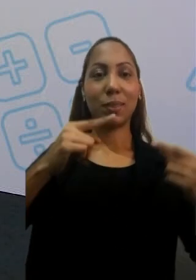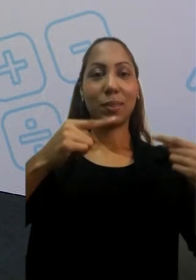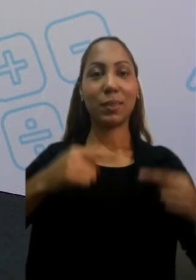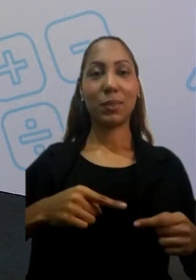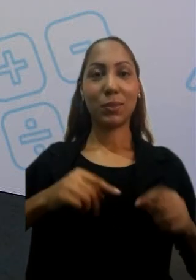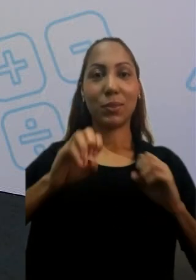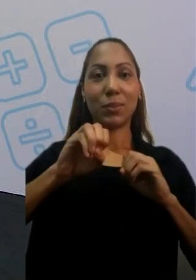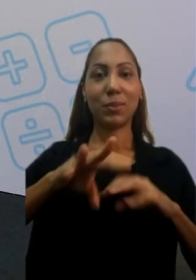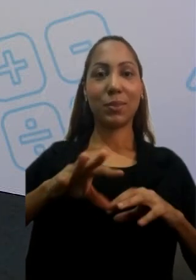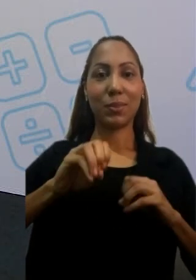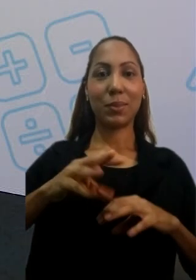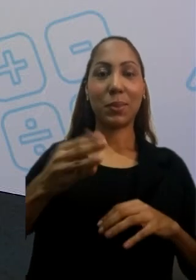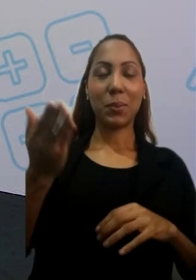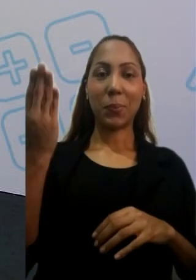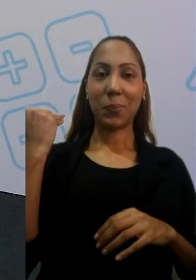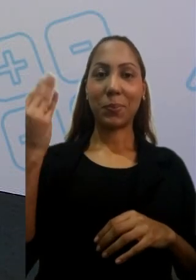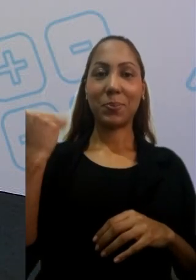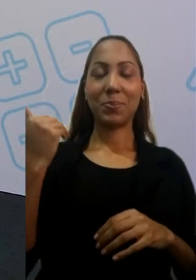deixado na aula anterior.